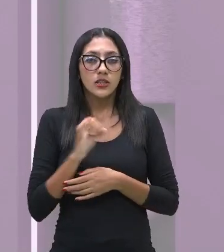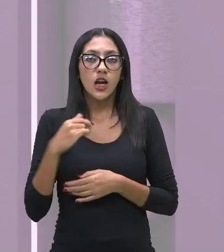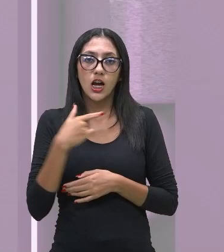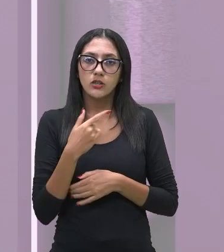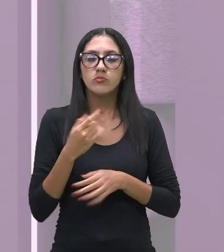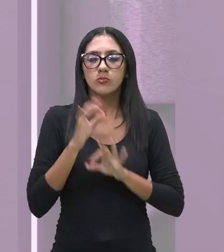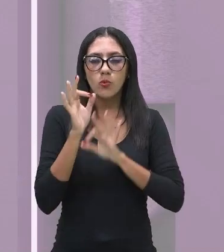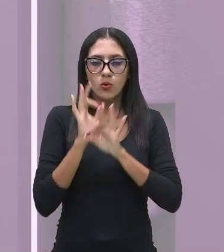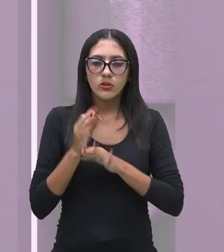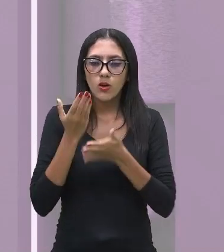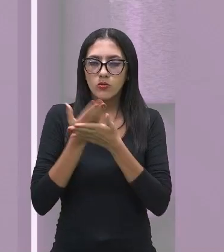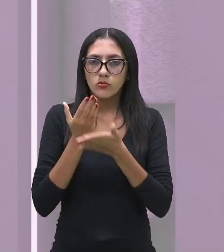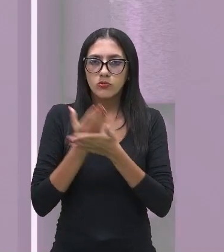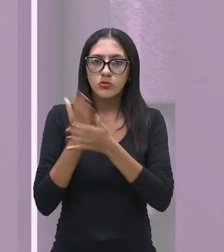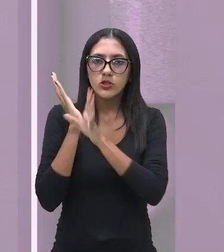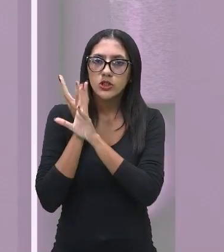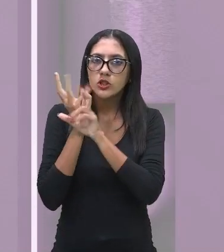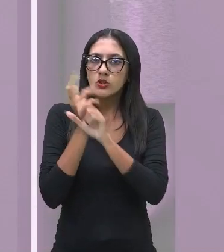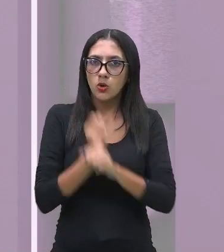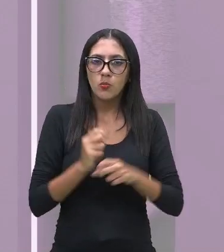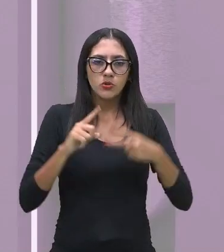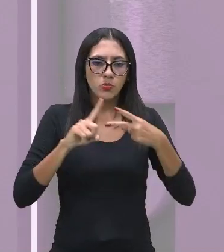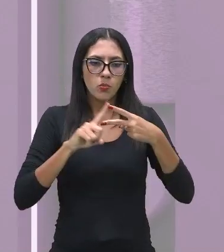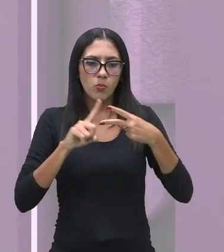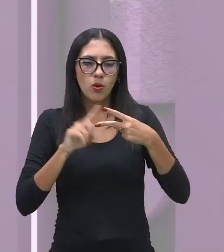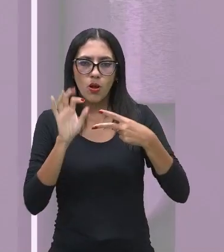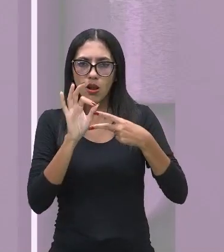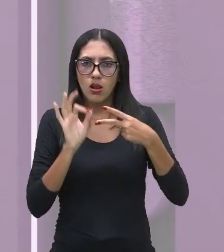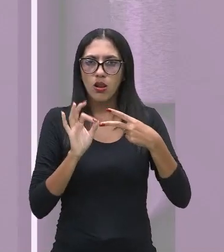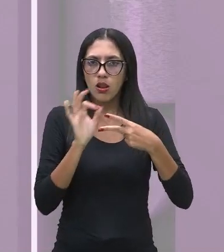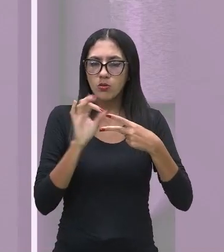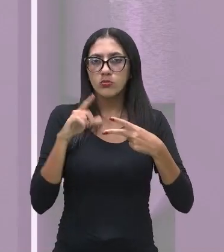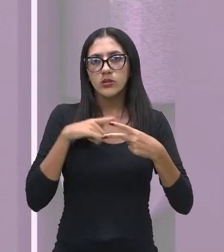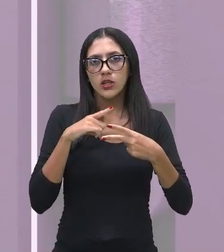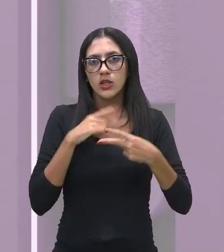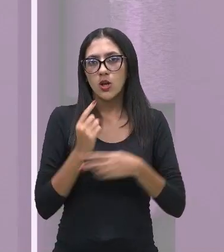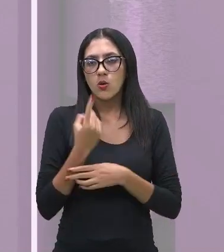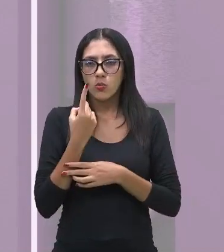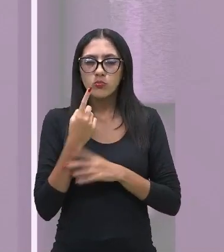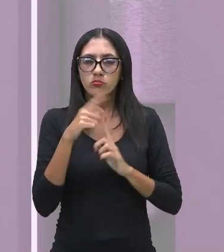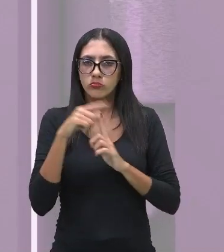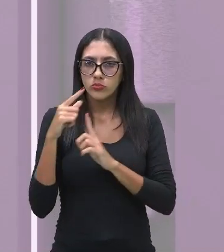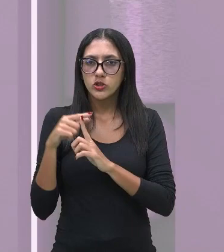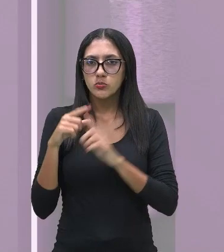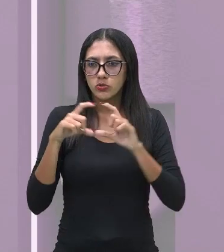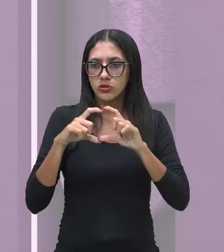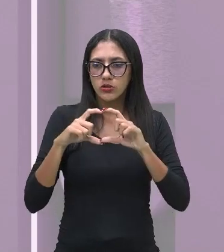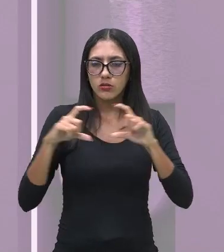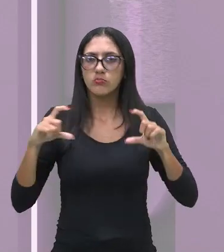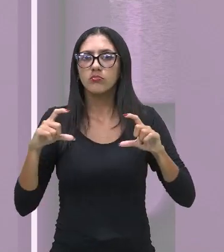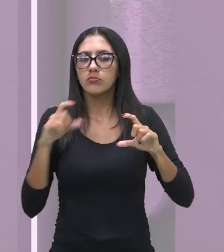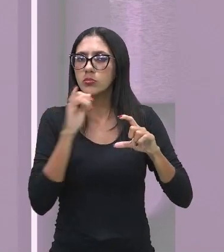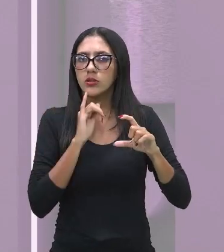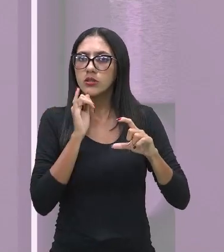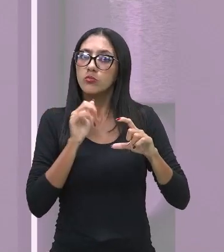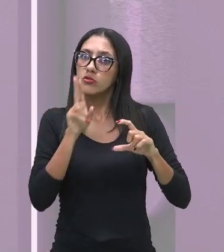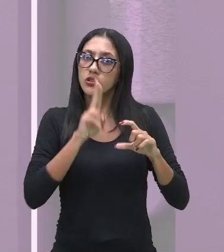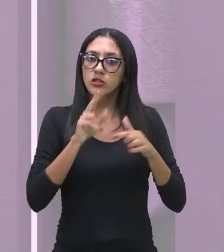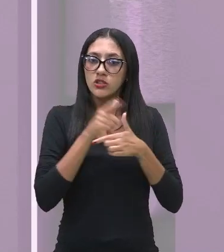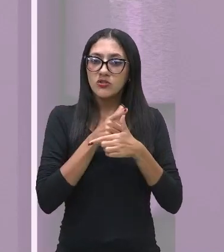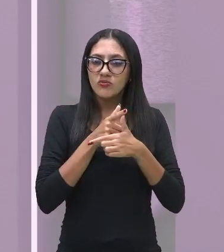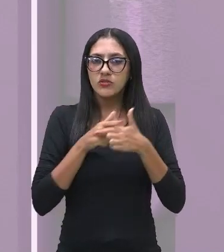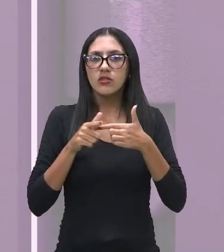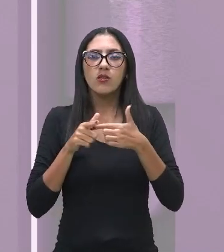internos de um polígono, há também uma forma de calcular que é dividindo o polígono em triângulos. Nós acabamos de ver